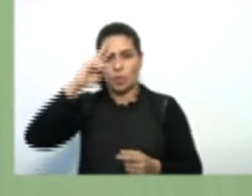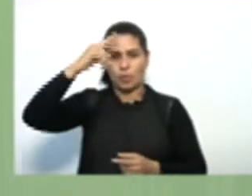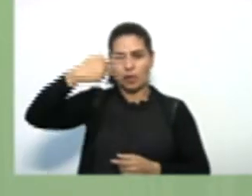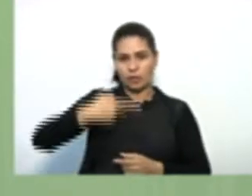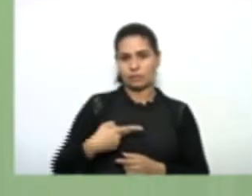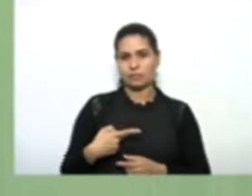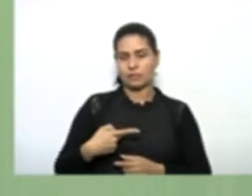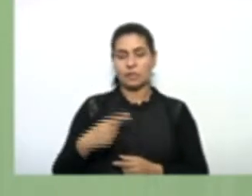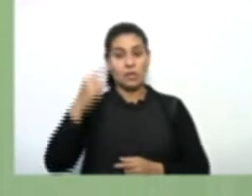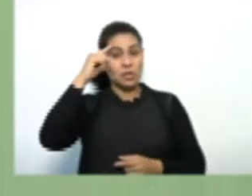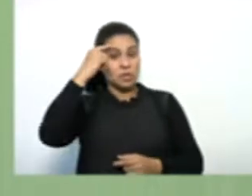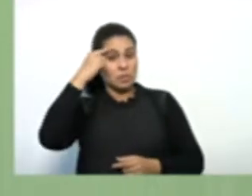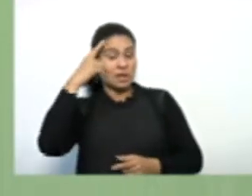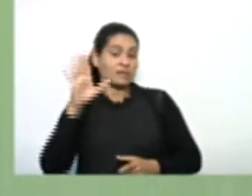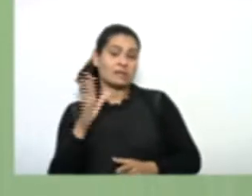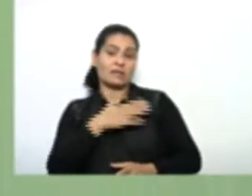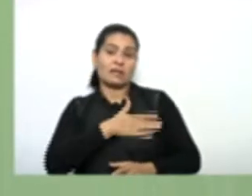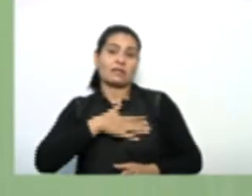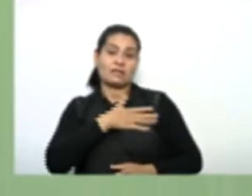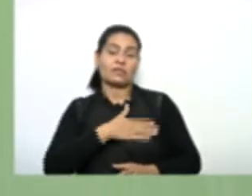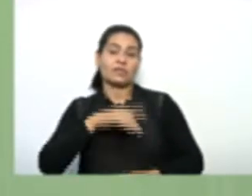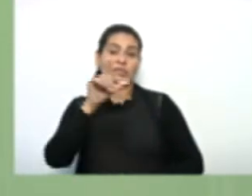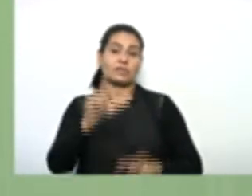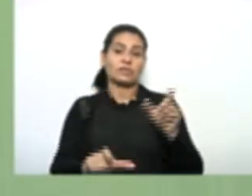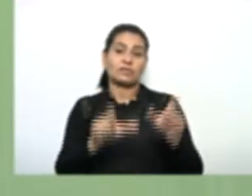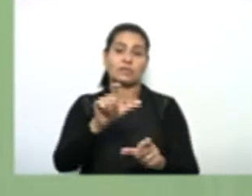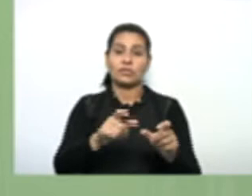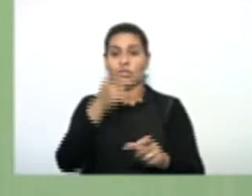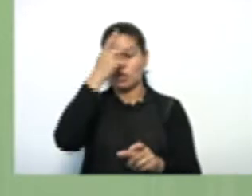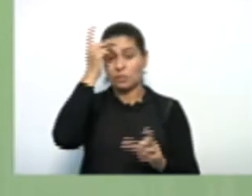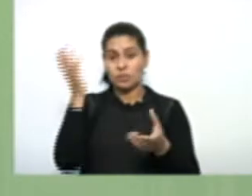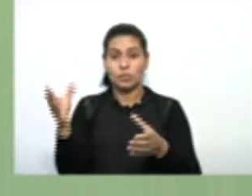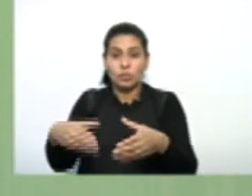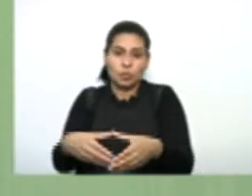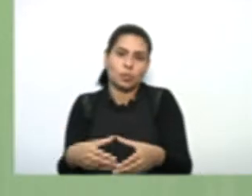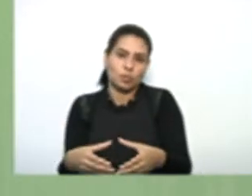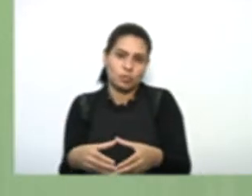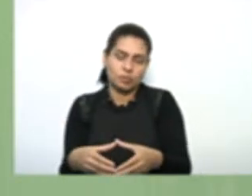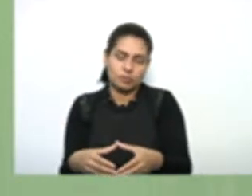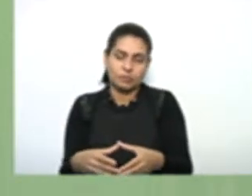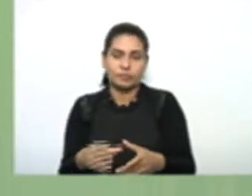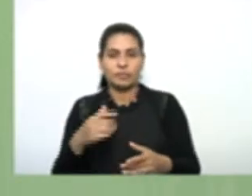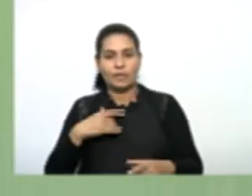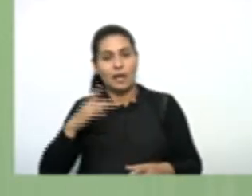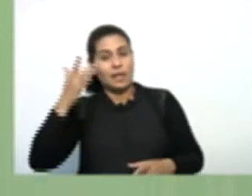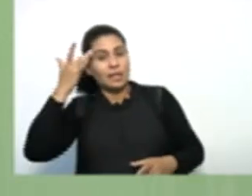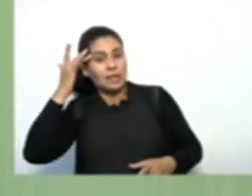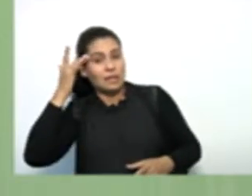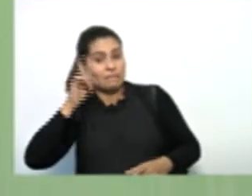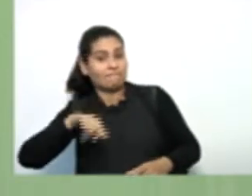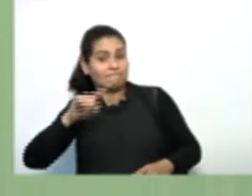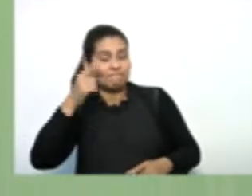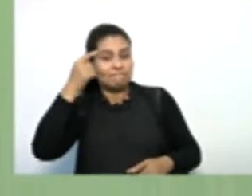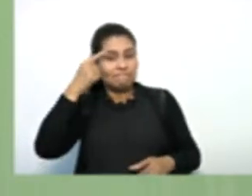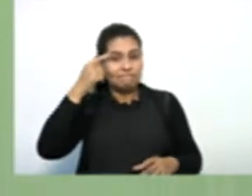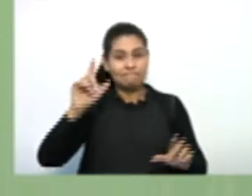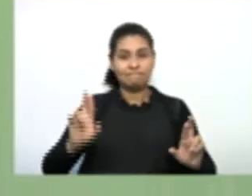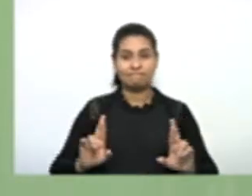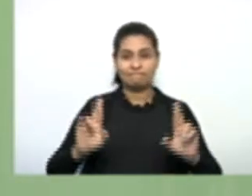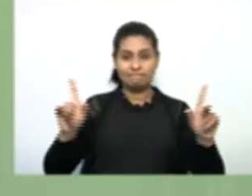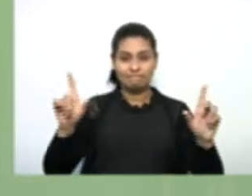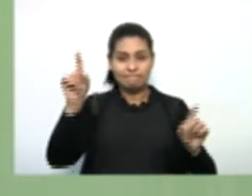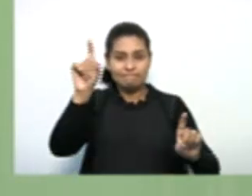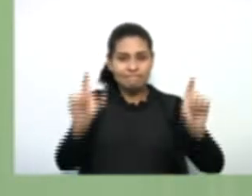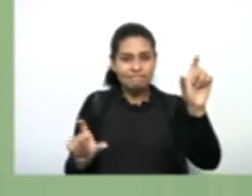individual, e não pensam na satisfação coletiva. A gente vai ter então essa